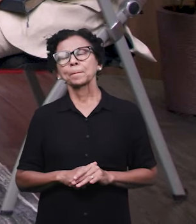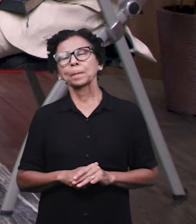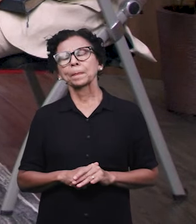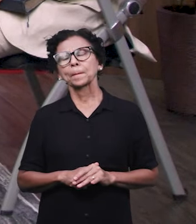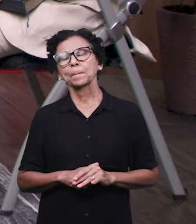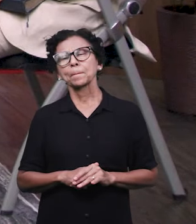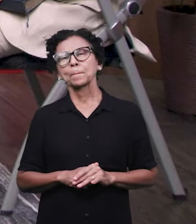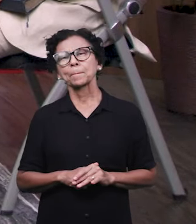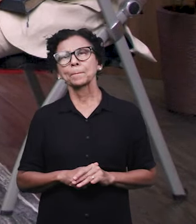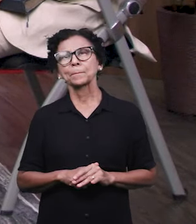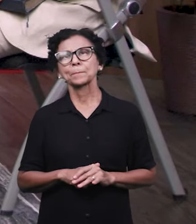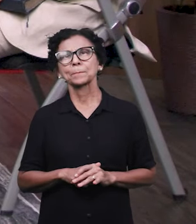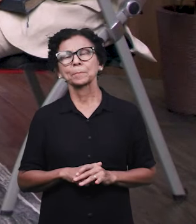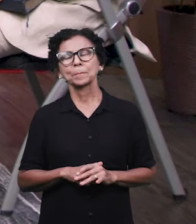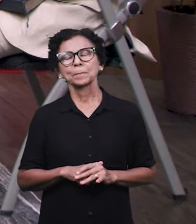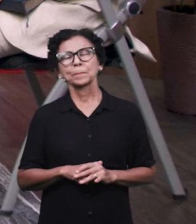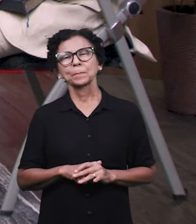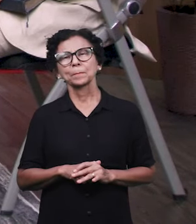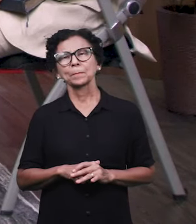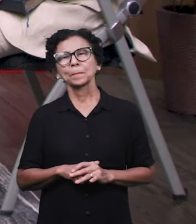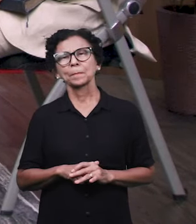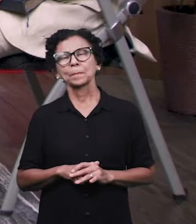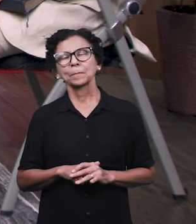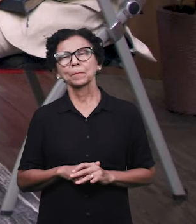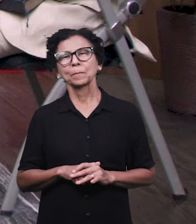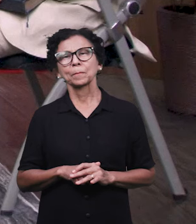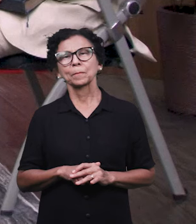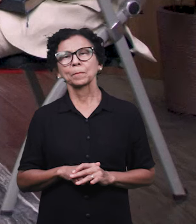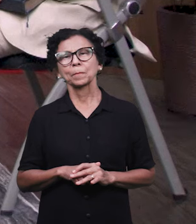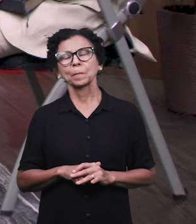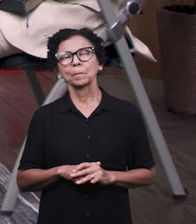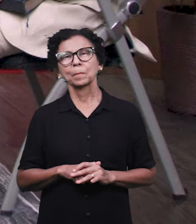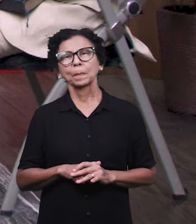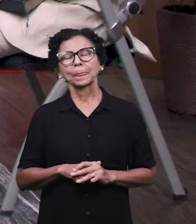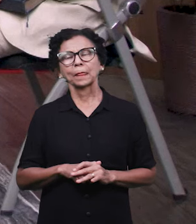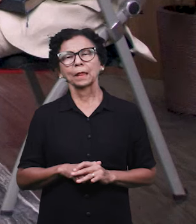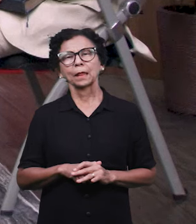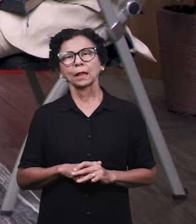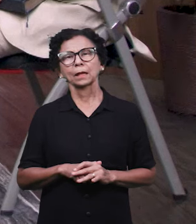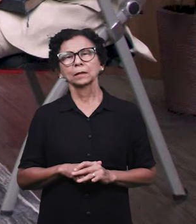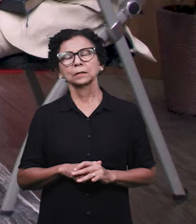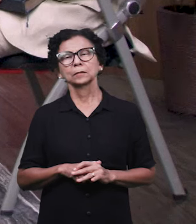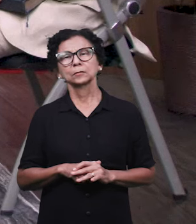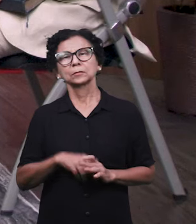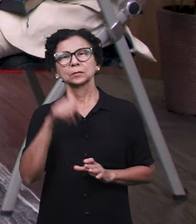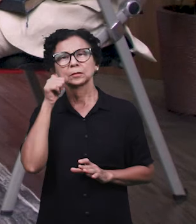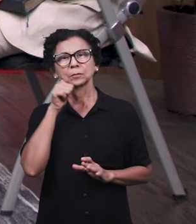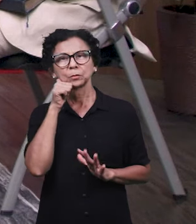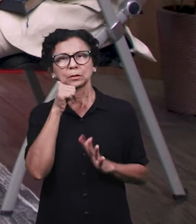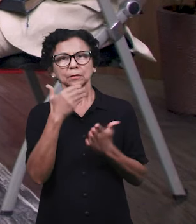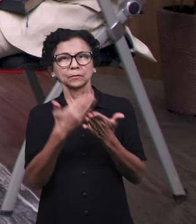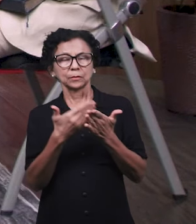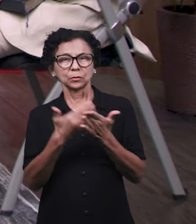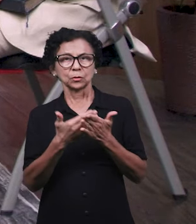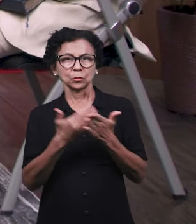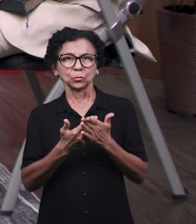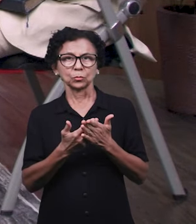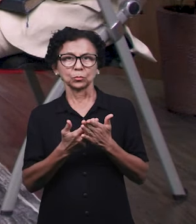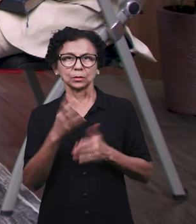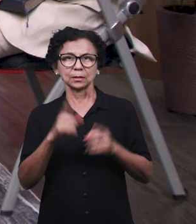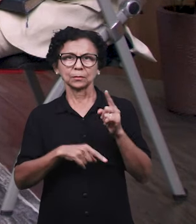com relação a isso, e como que esse material genético ele vai sofrendo algumas mutações ao longo do tempo, ela rastreou